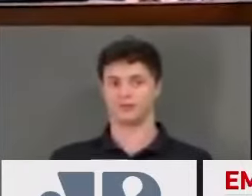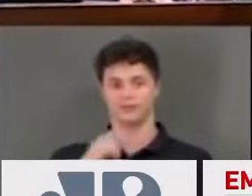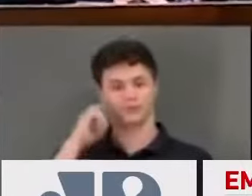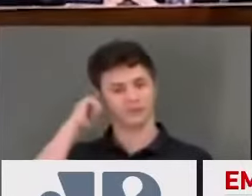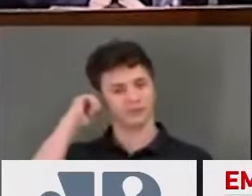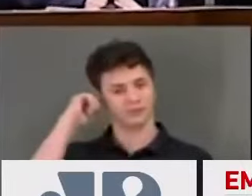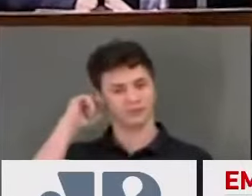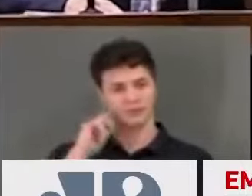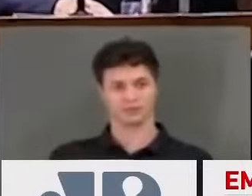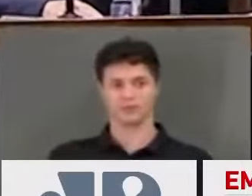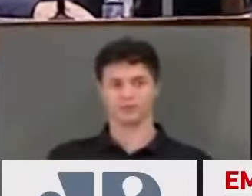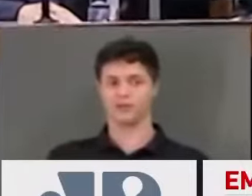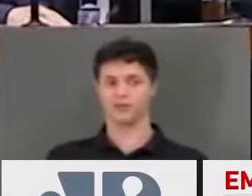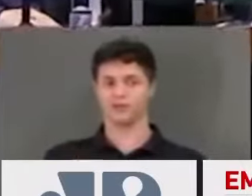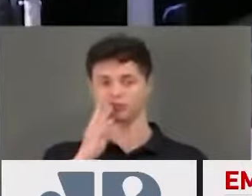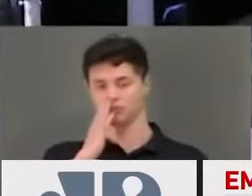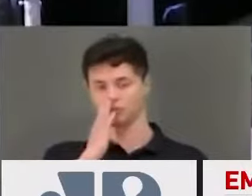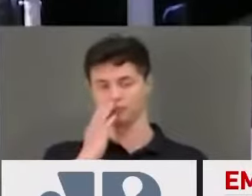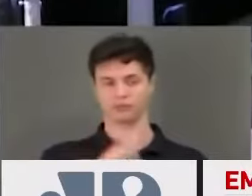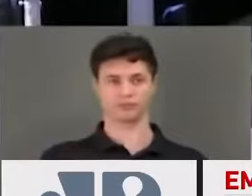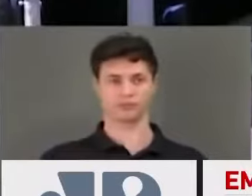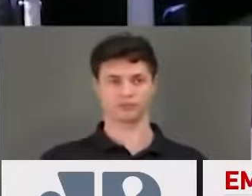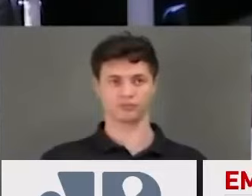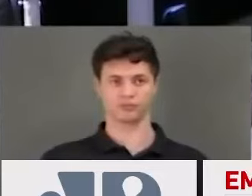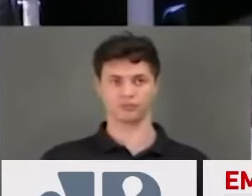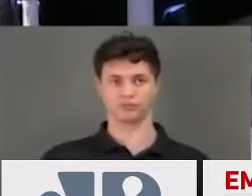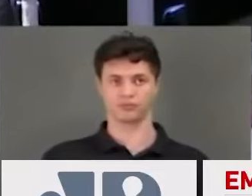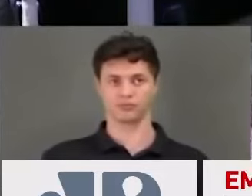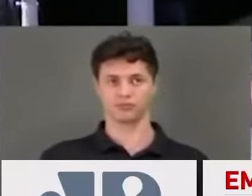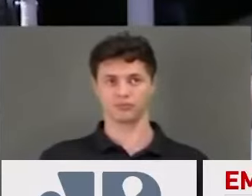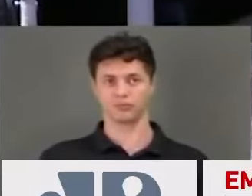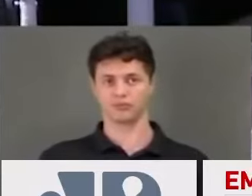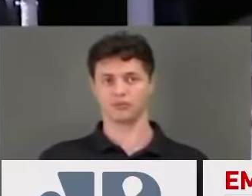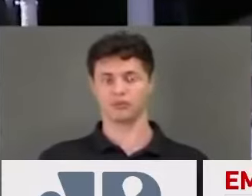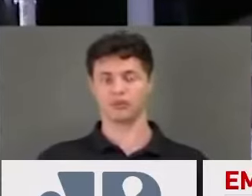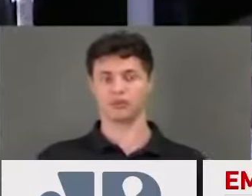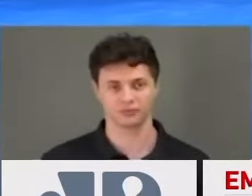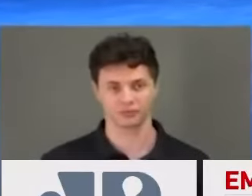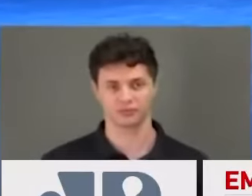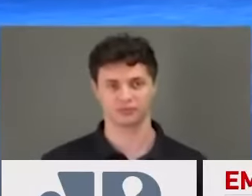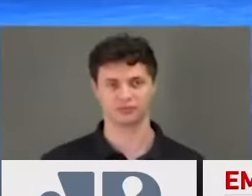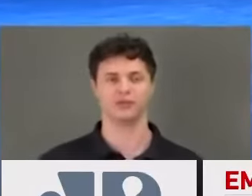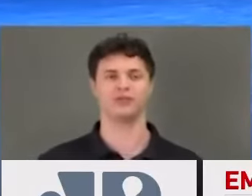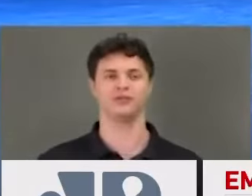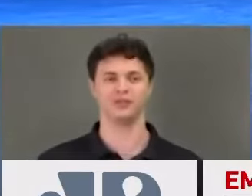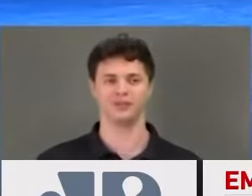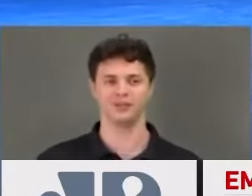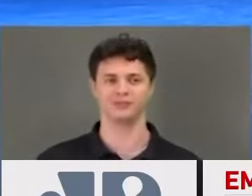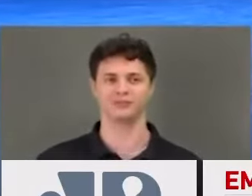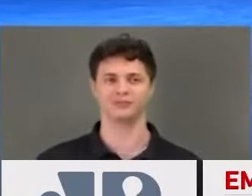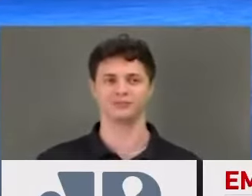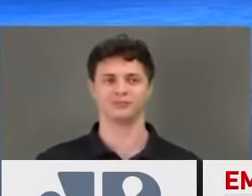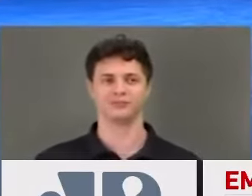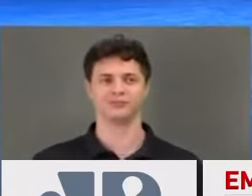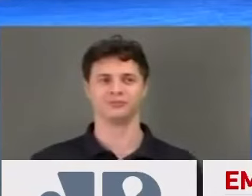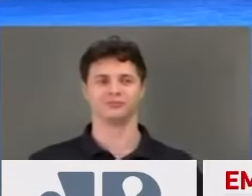8 emendas impositivas e 8 discricionárias. Além disso, o parlamentar não poderá fazer transferência